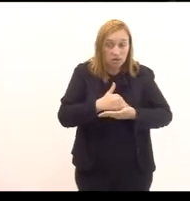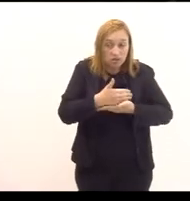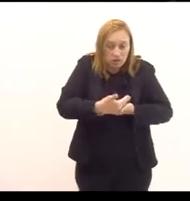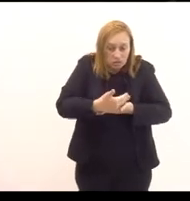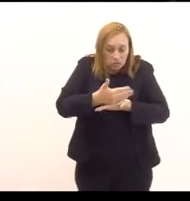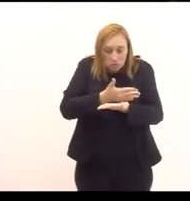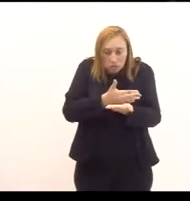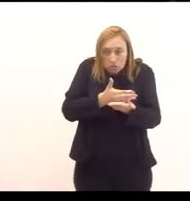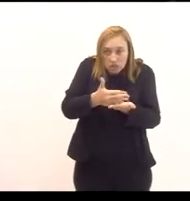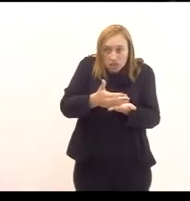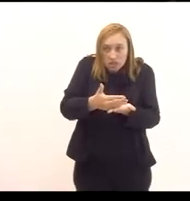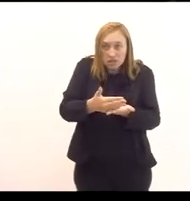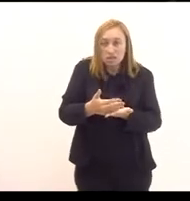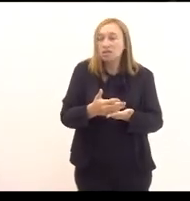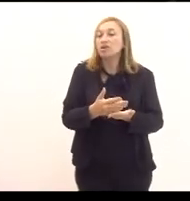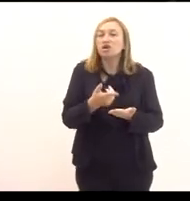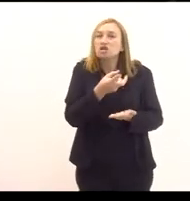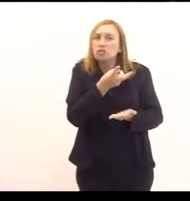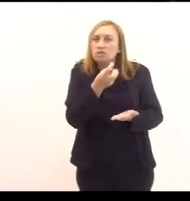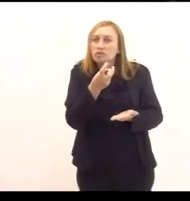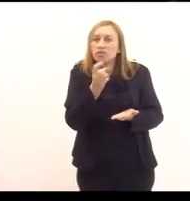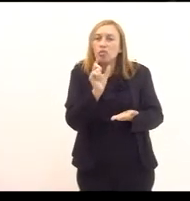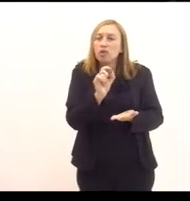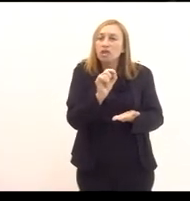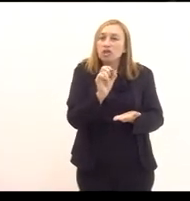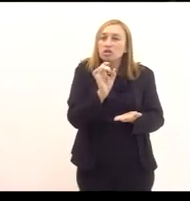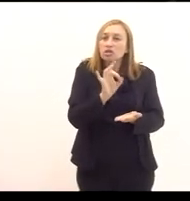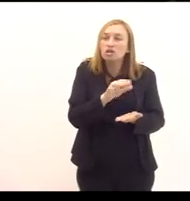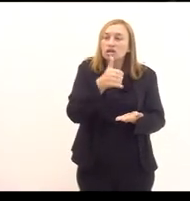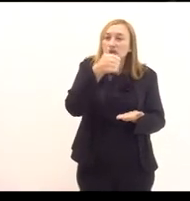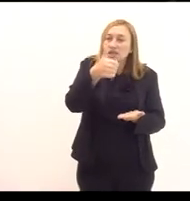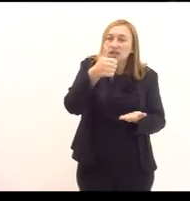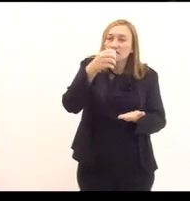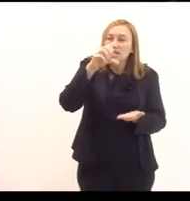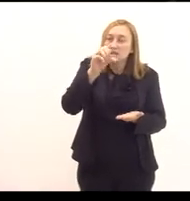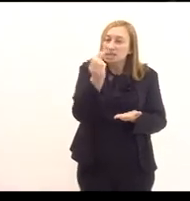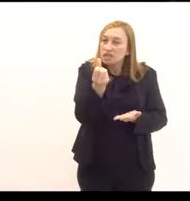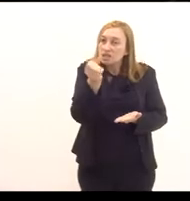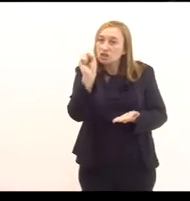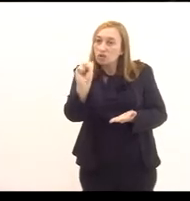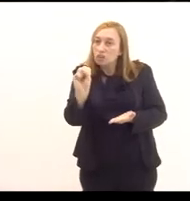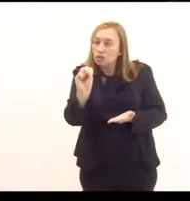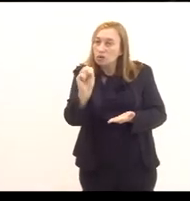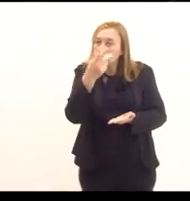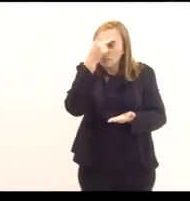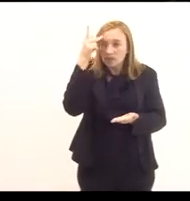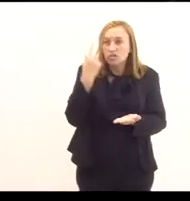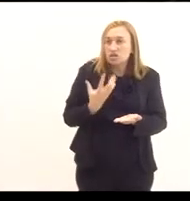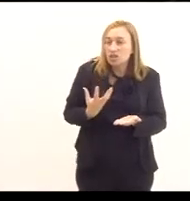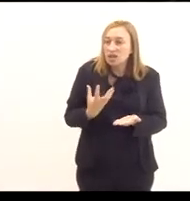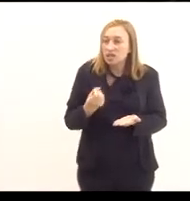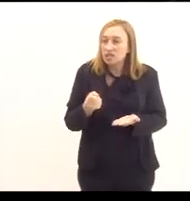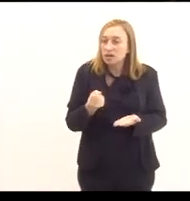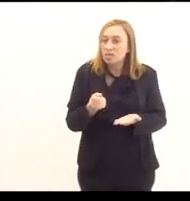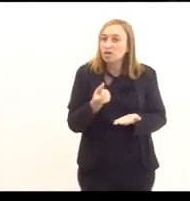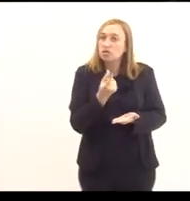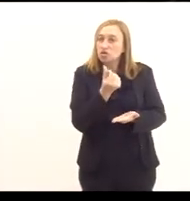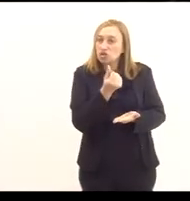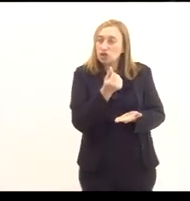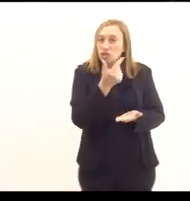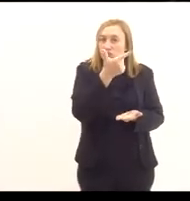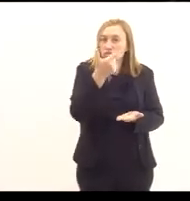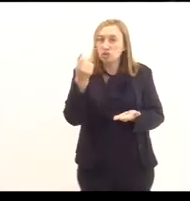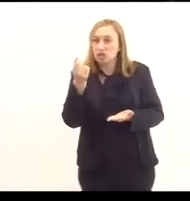início dessa audiência e a gente viu que consta apenas 168 beneficiados com os